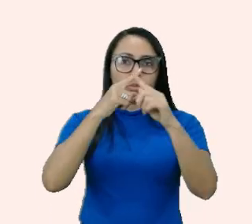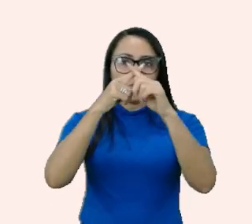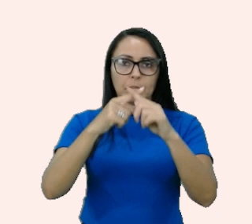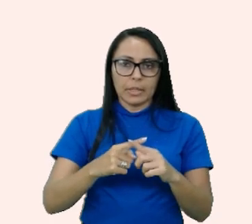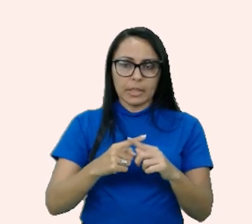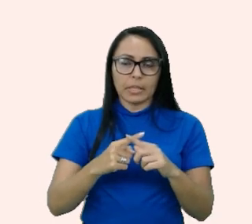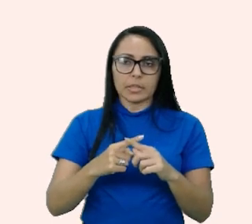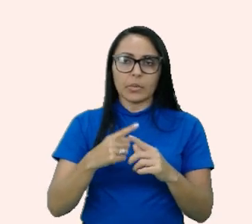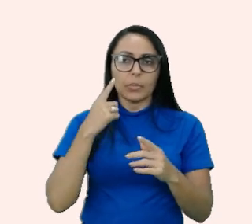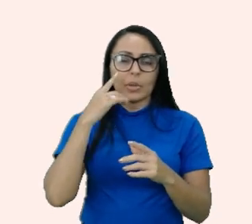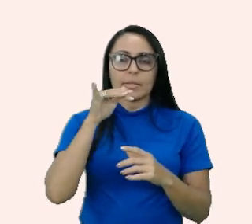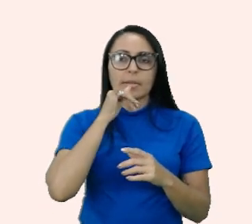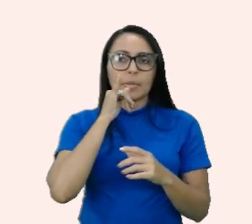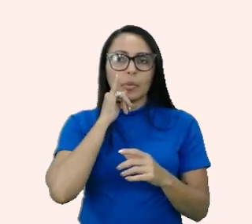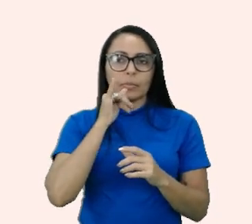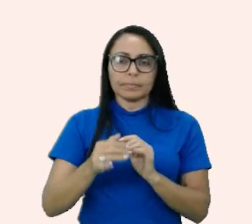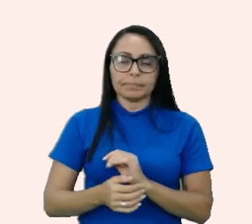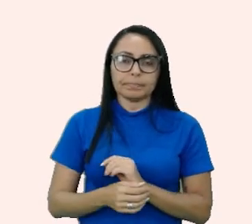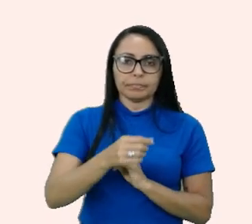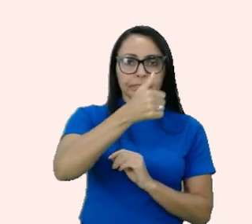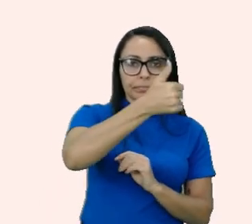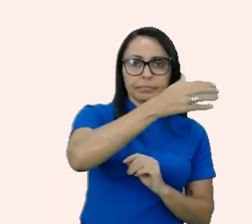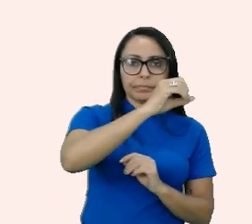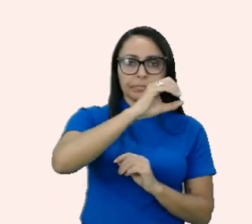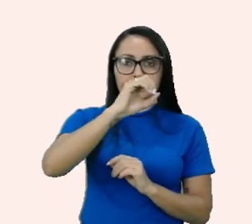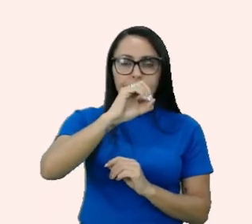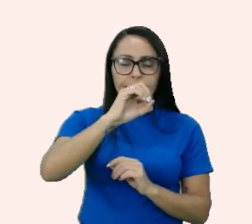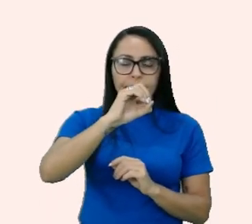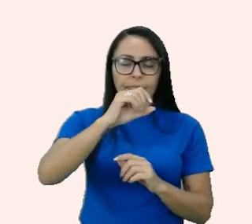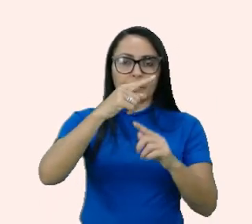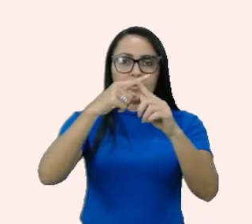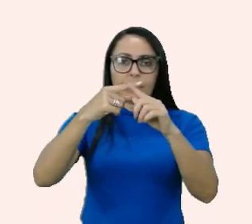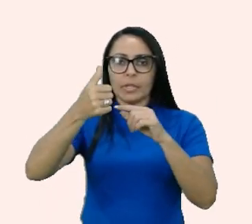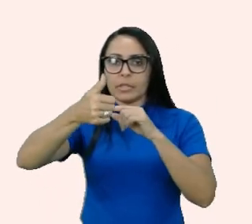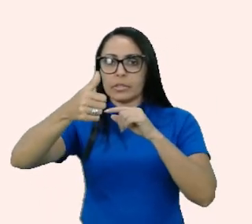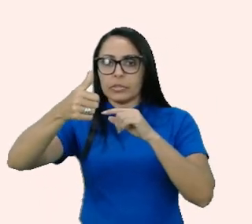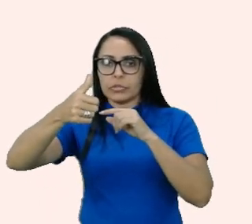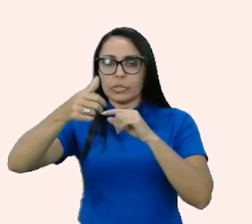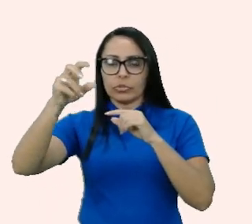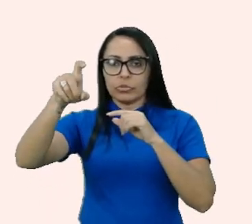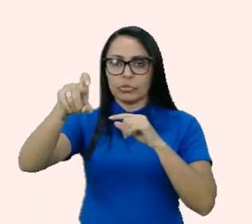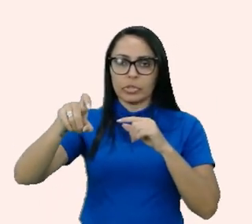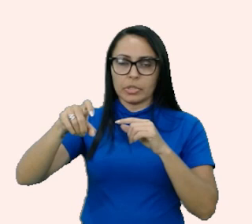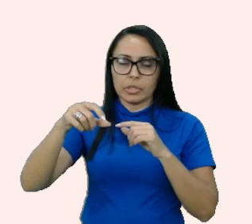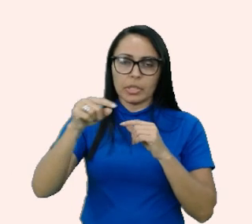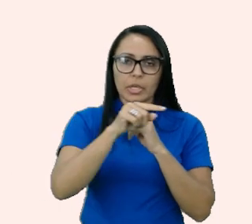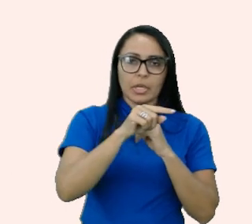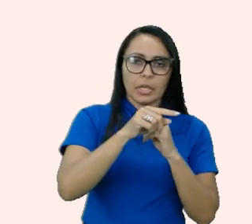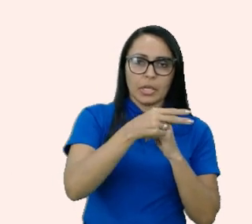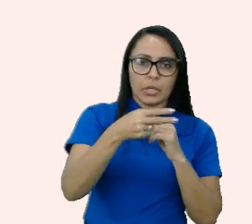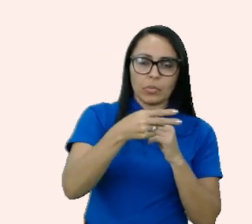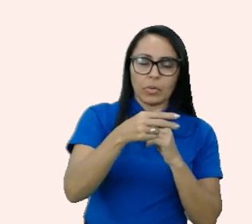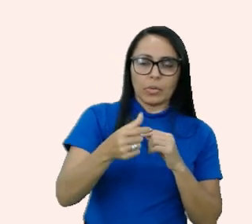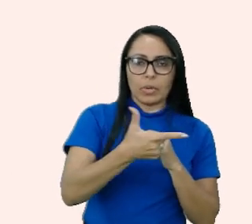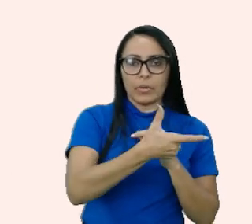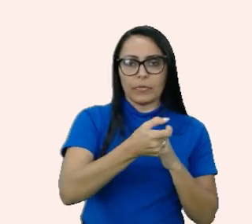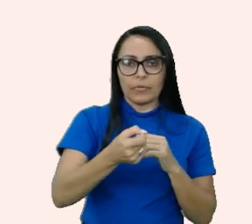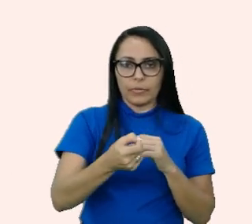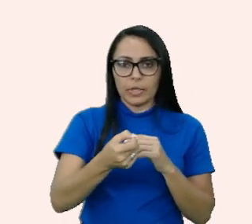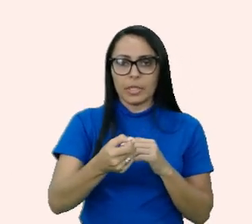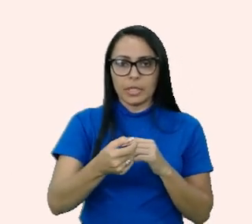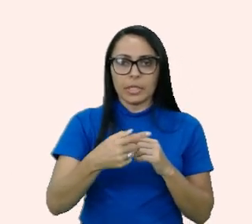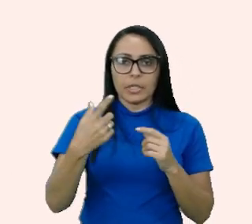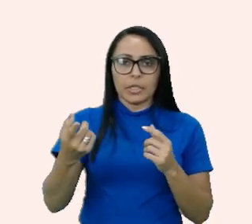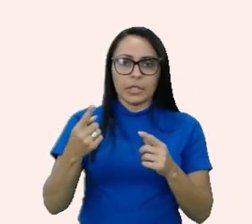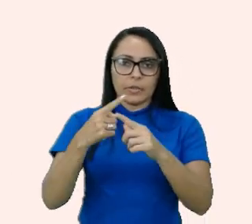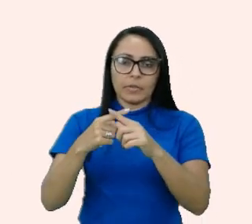que estão no meio. Por exemplo, ó, 100 vezes x igual a 20 vezes 200. E aí eu tenho